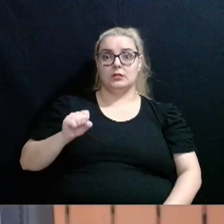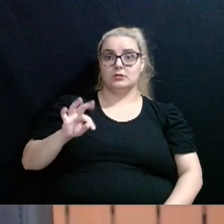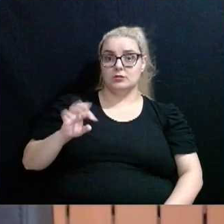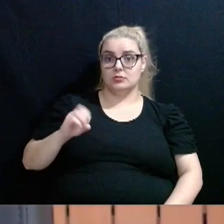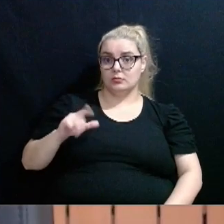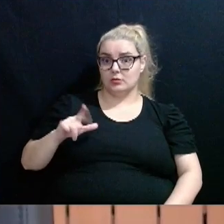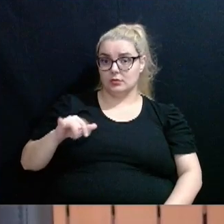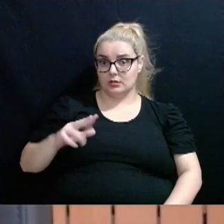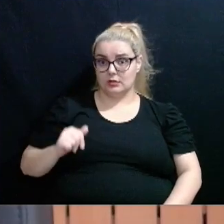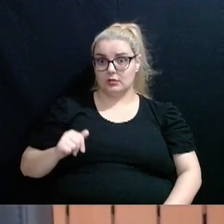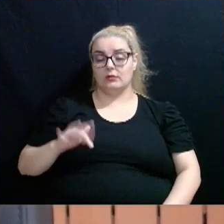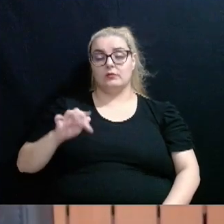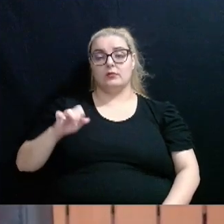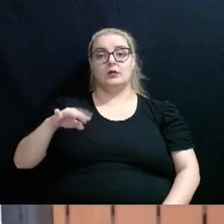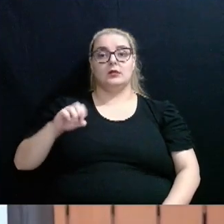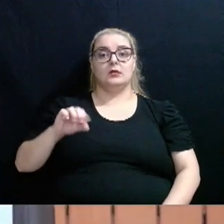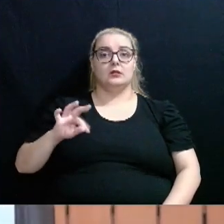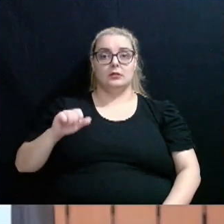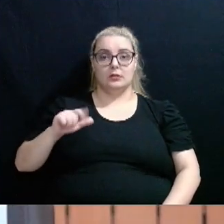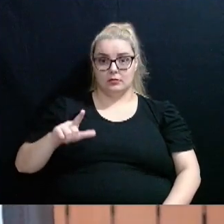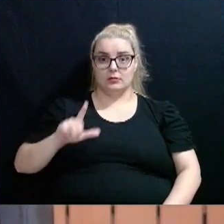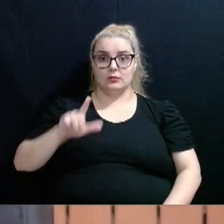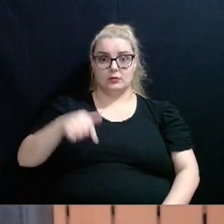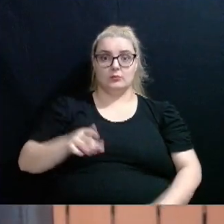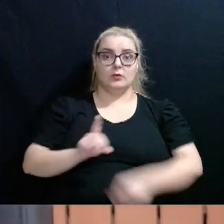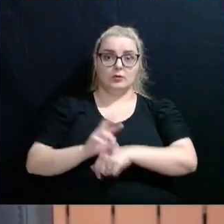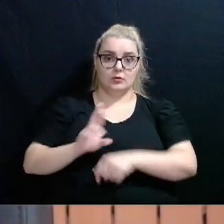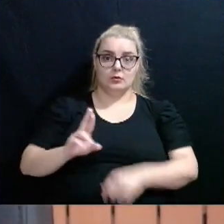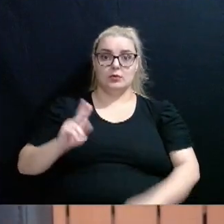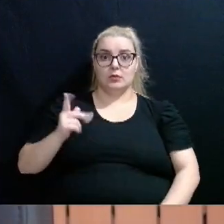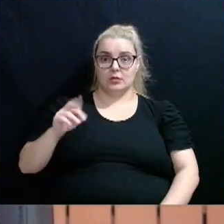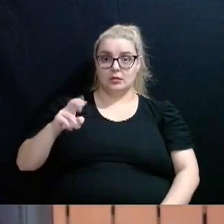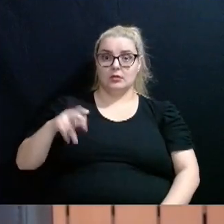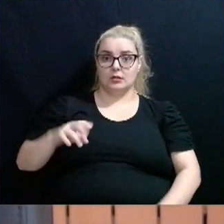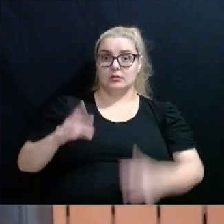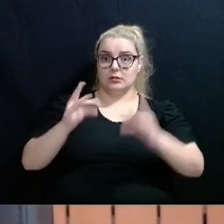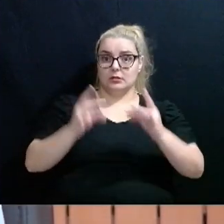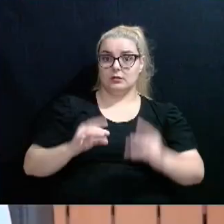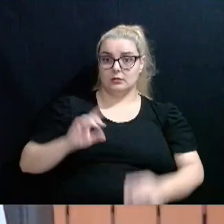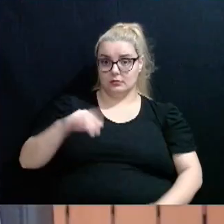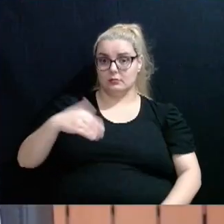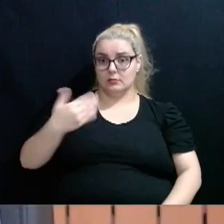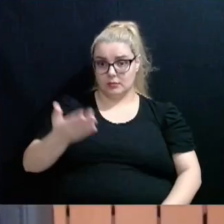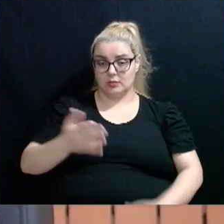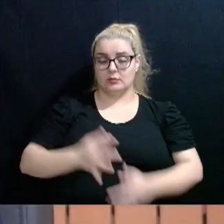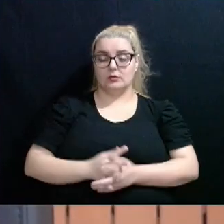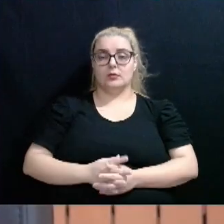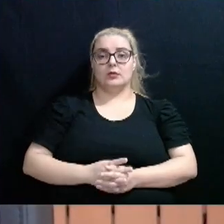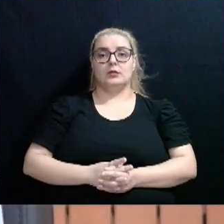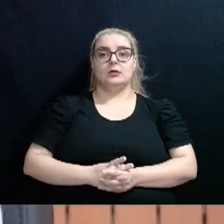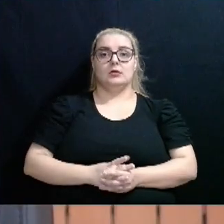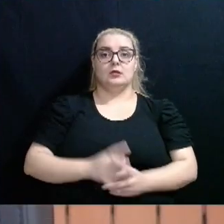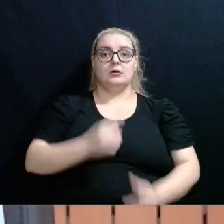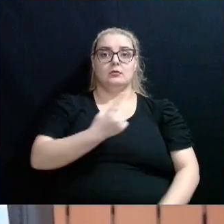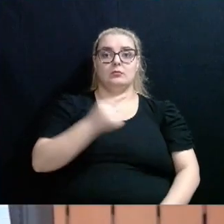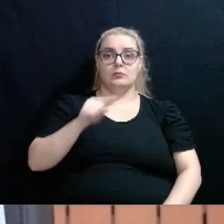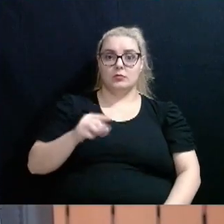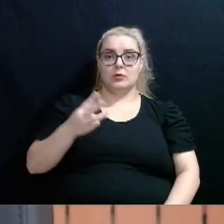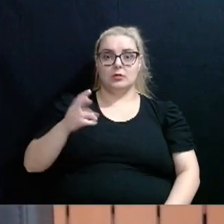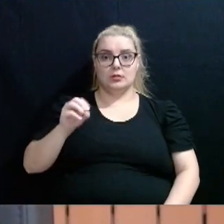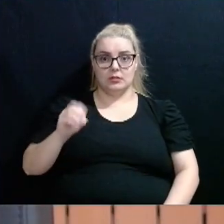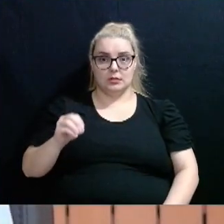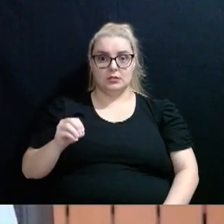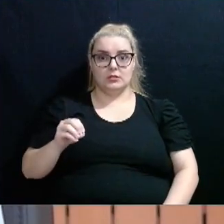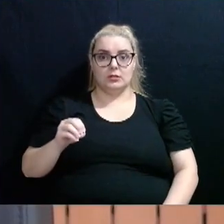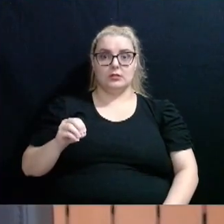que posteriormente o doutor Henrique irá detalhar mais adiante, né? E esse número de 1.300 assistolias ocorreu, como foi dito